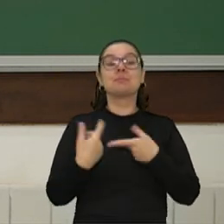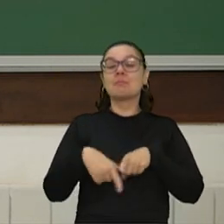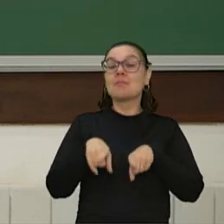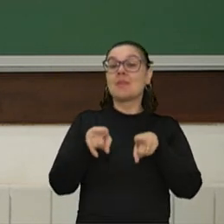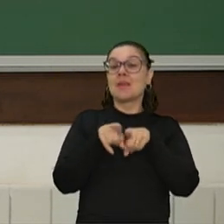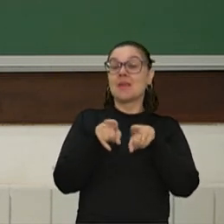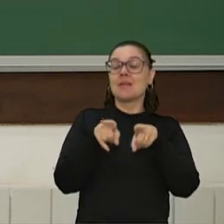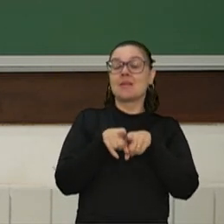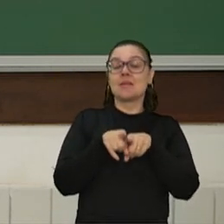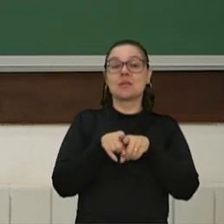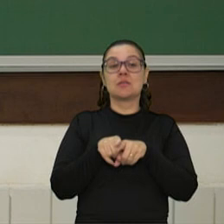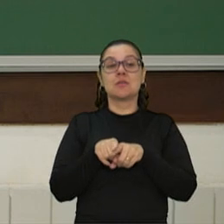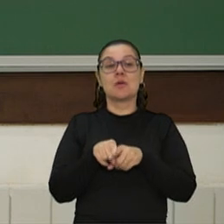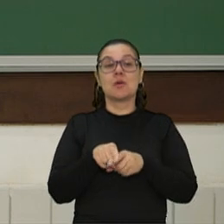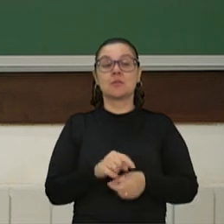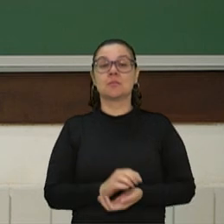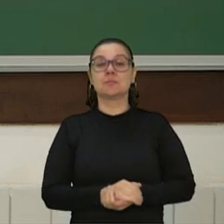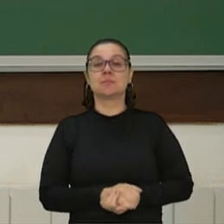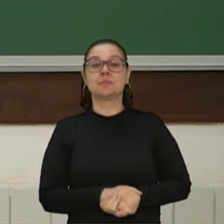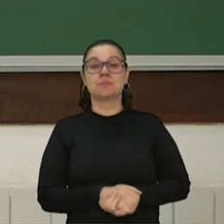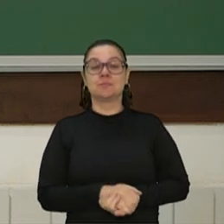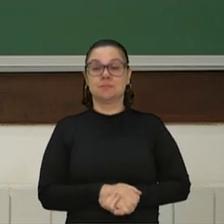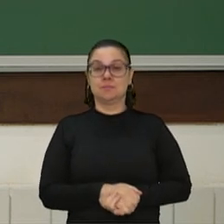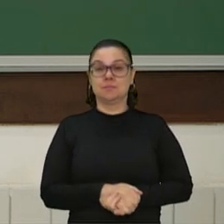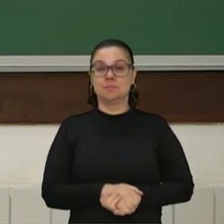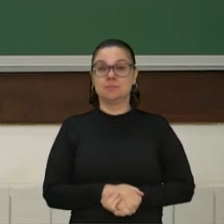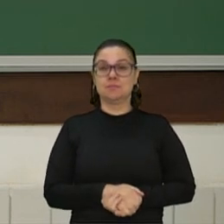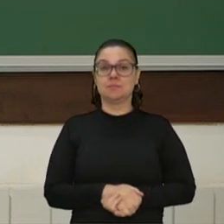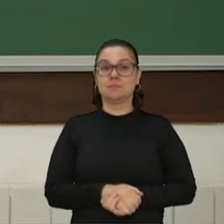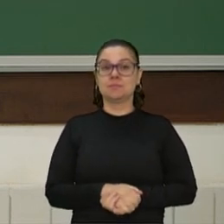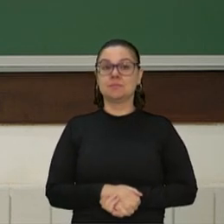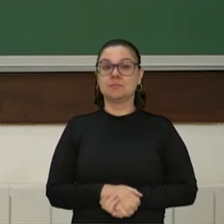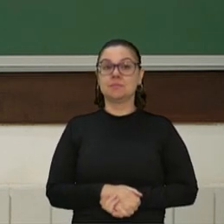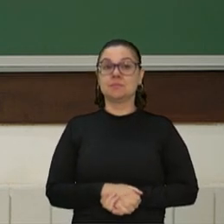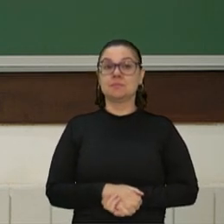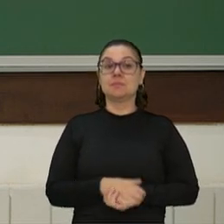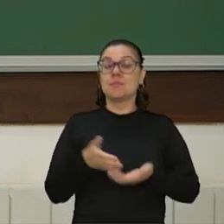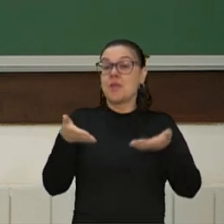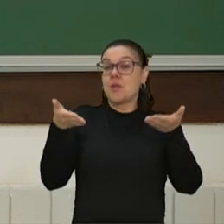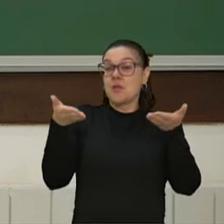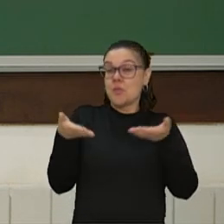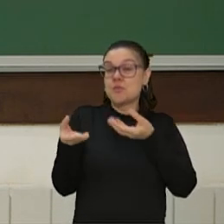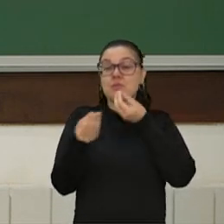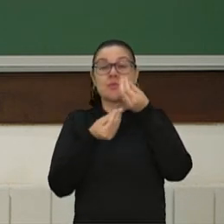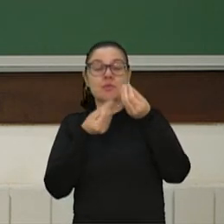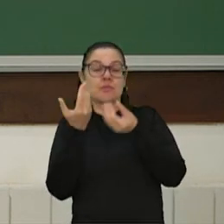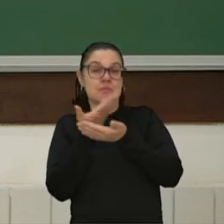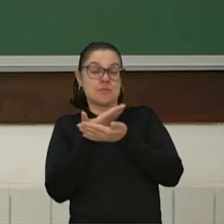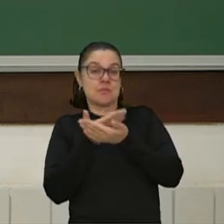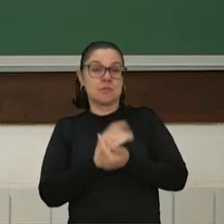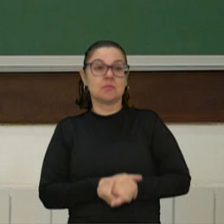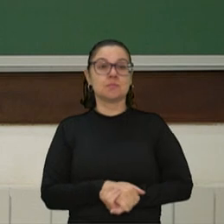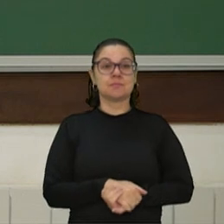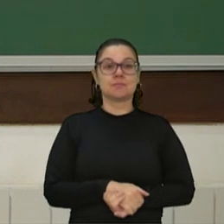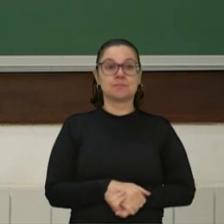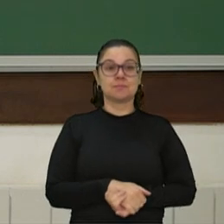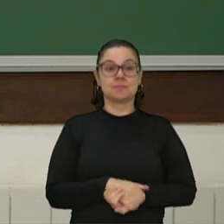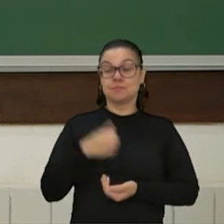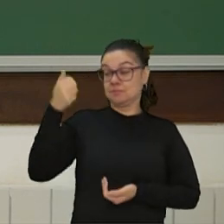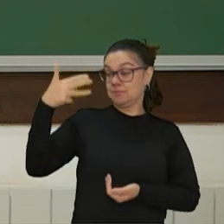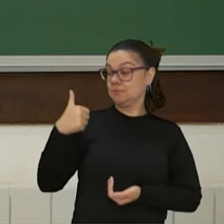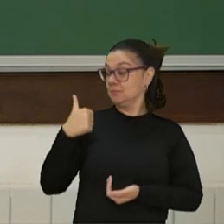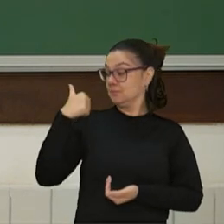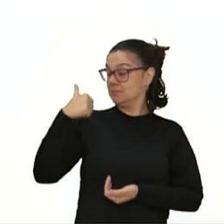falamos também sobre o modal verb should e must. E para hoje? We are going to